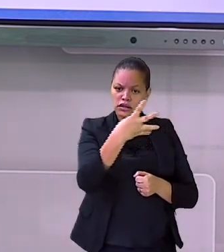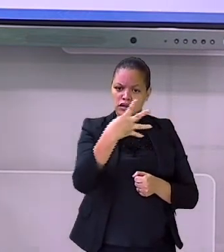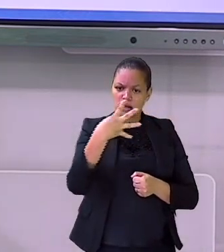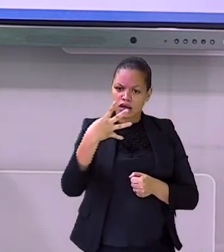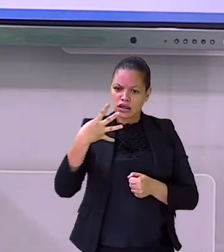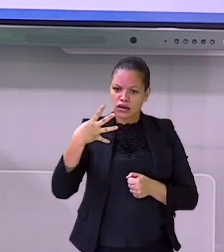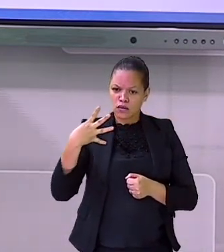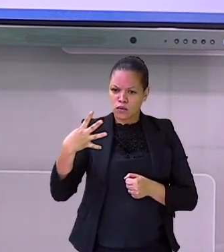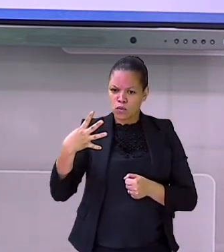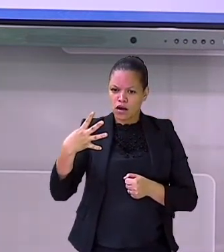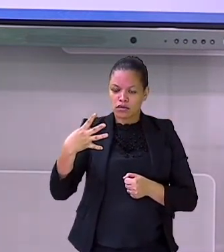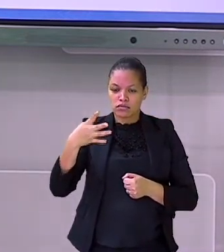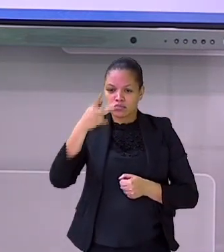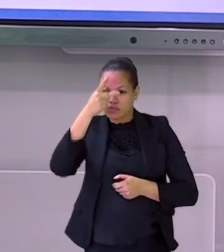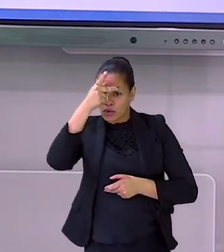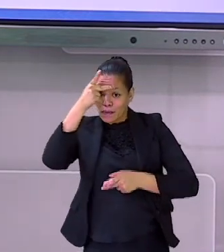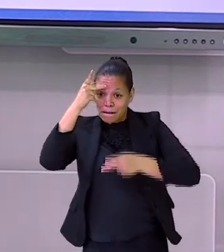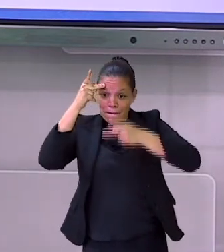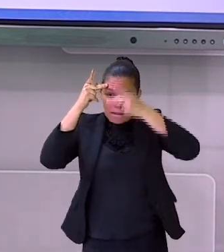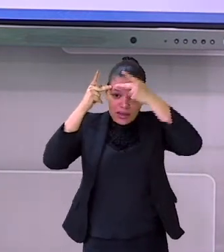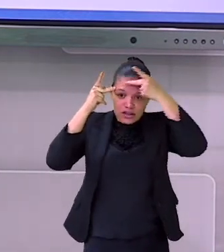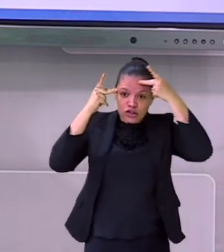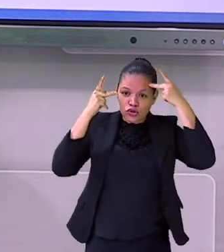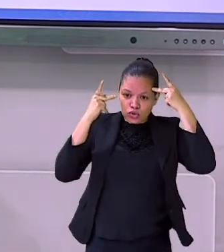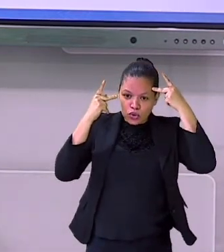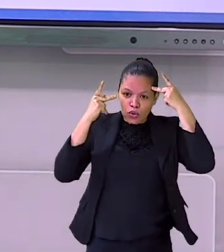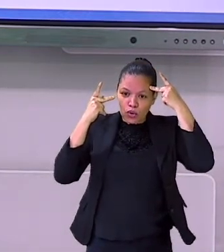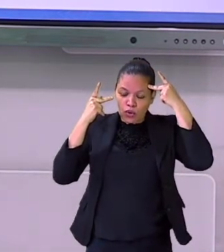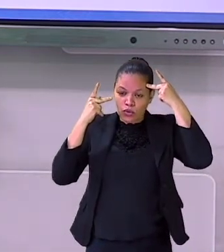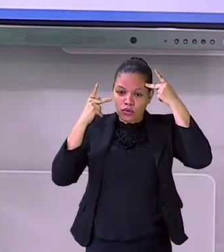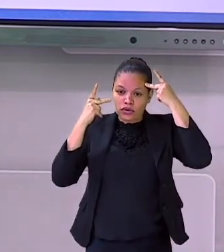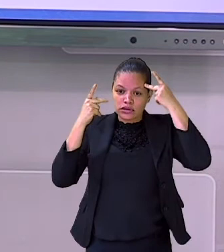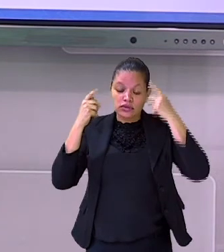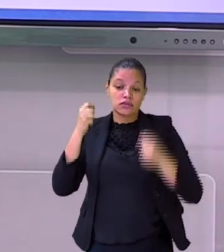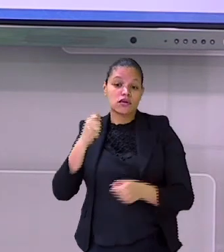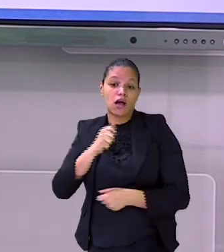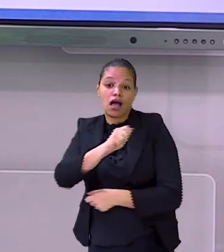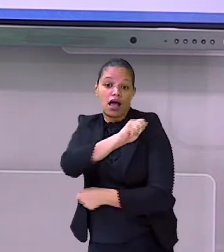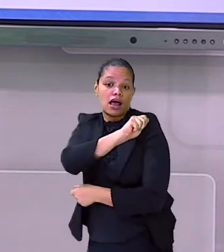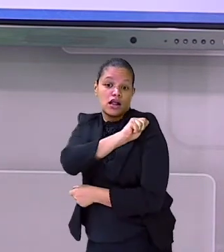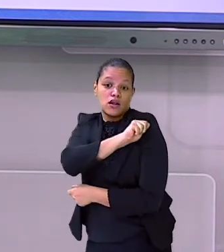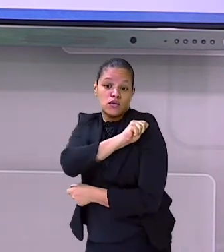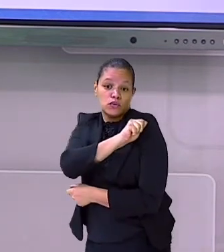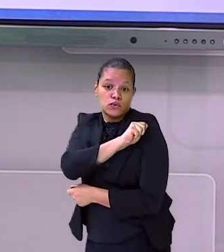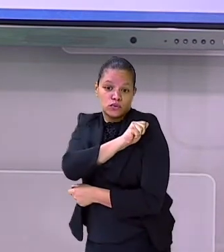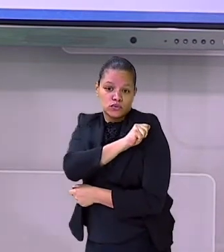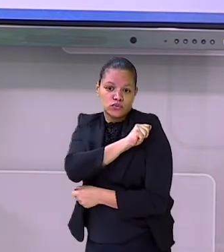34. Então, o total de alunos que votaram nesses personagens